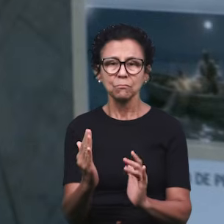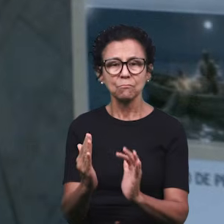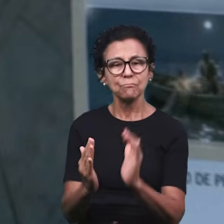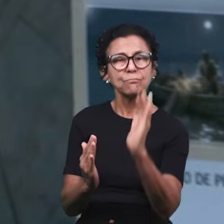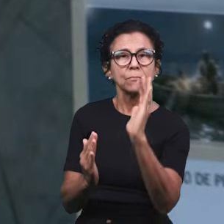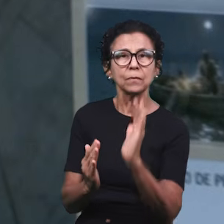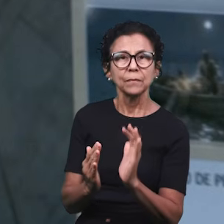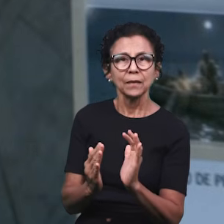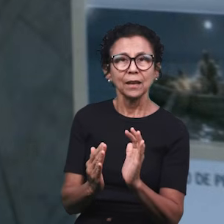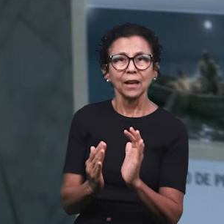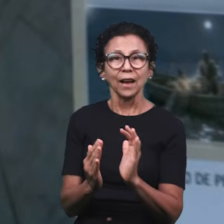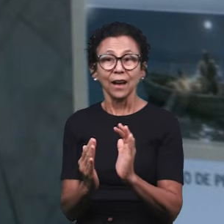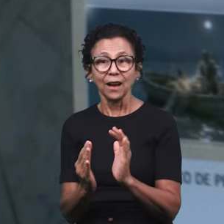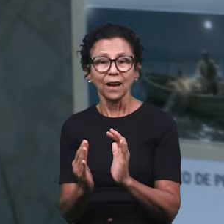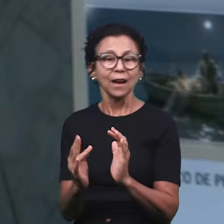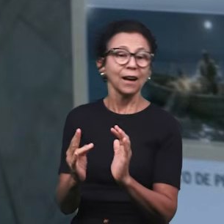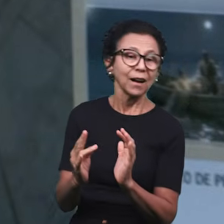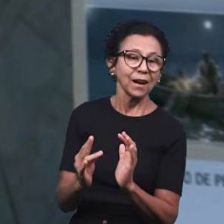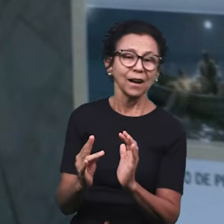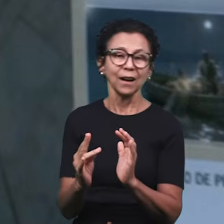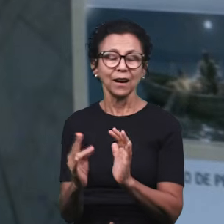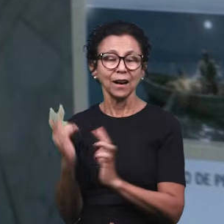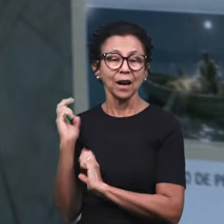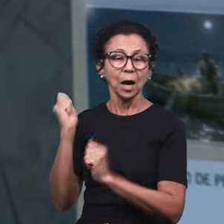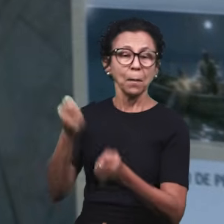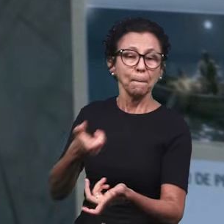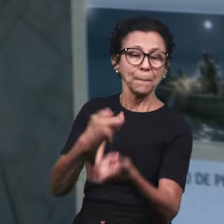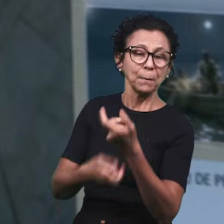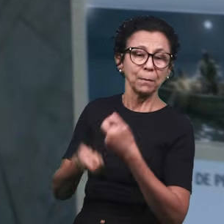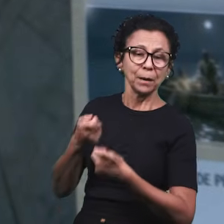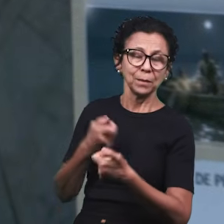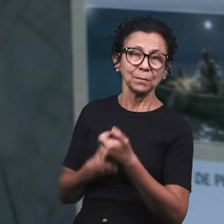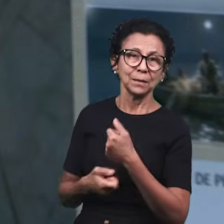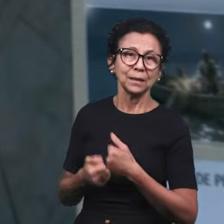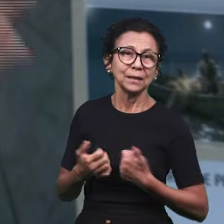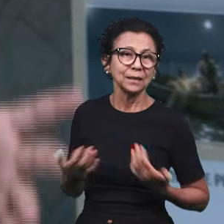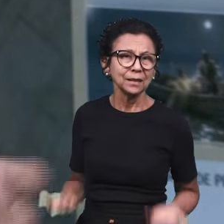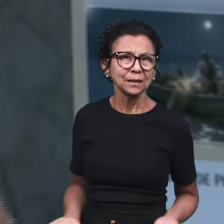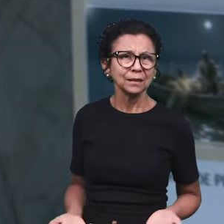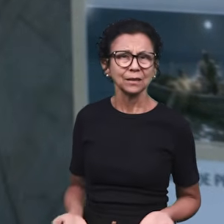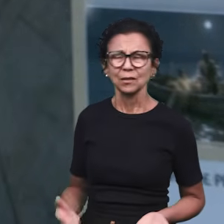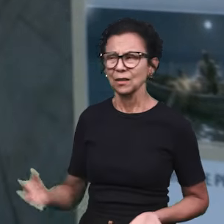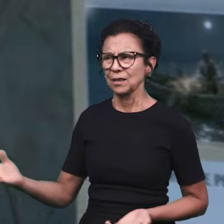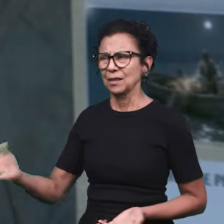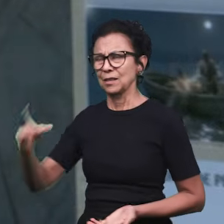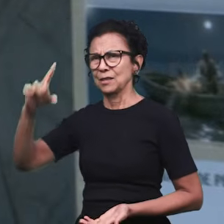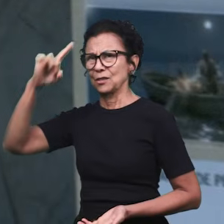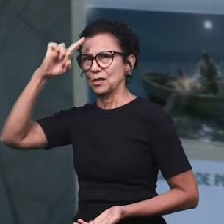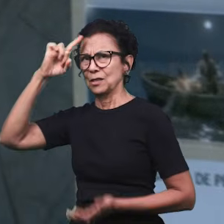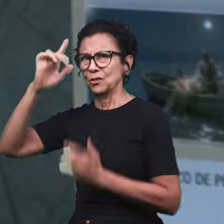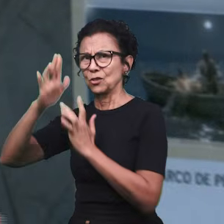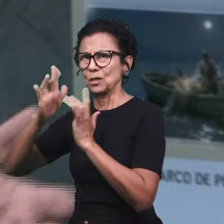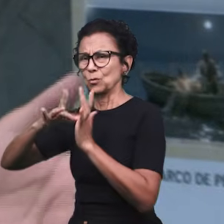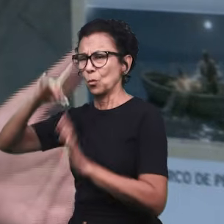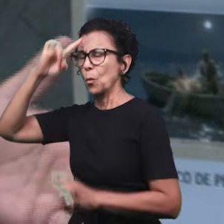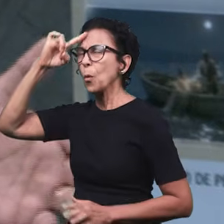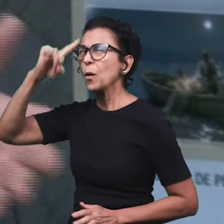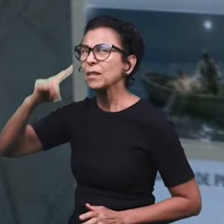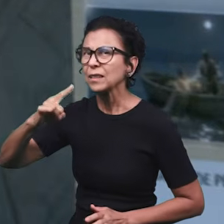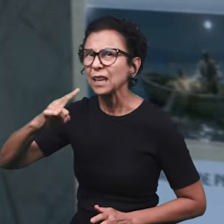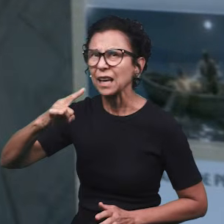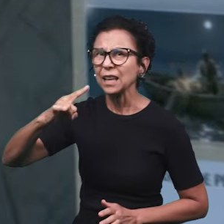por conta disso. E o Senhor Jesus, ele ordena para lançar em plena luz do dia as redes